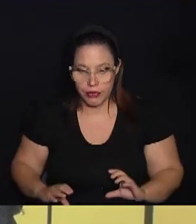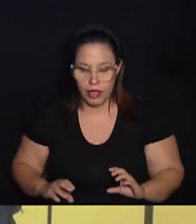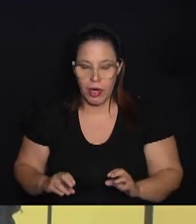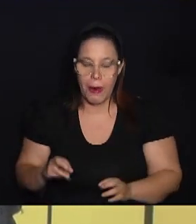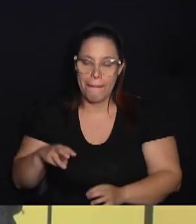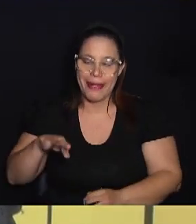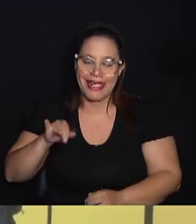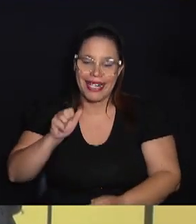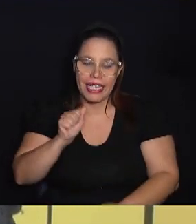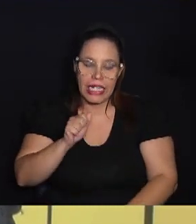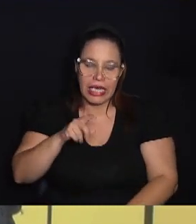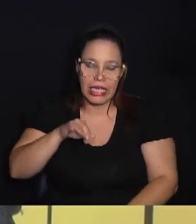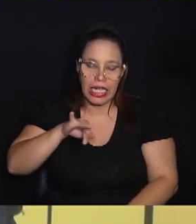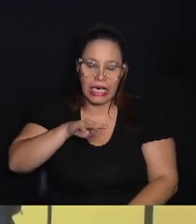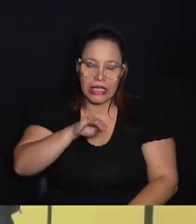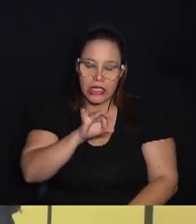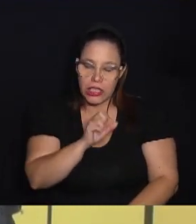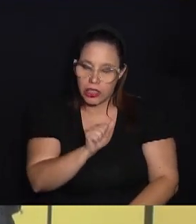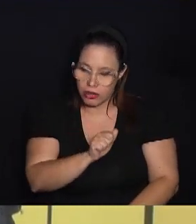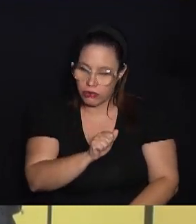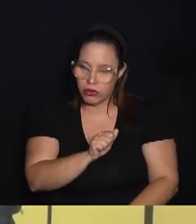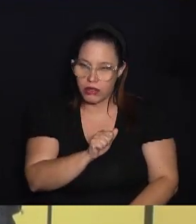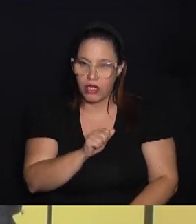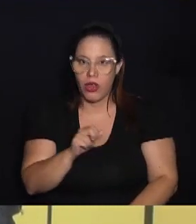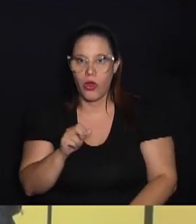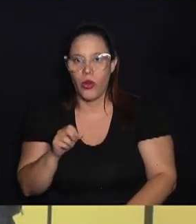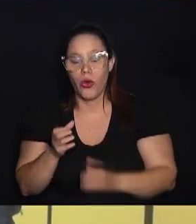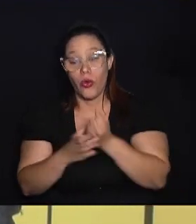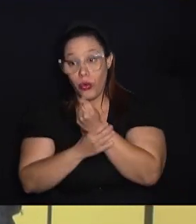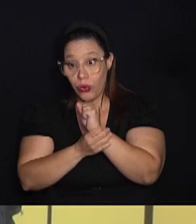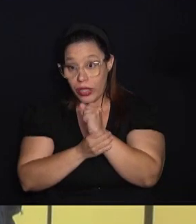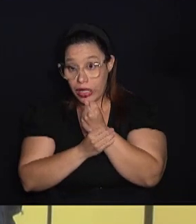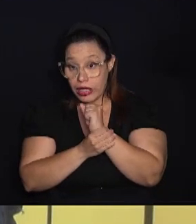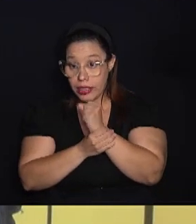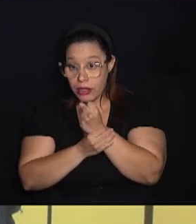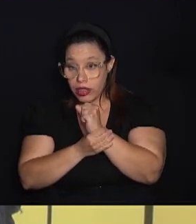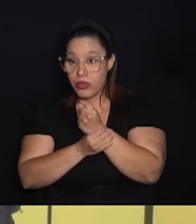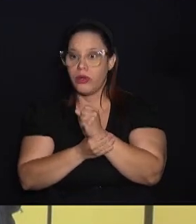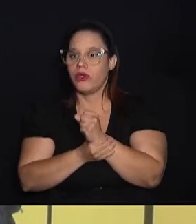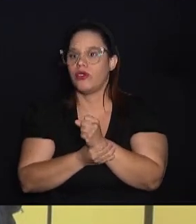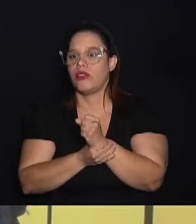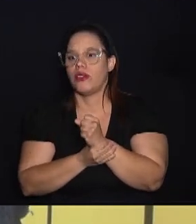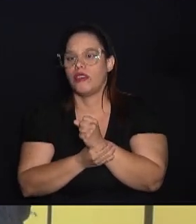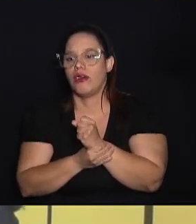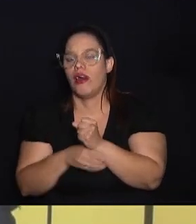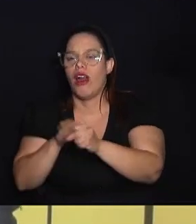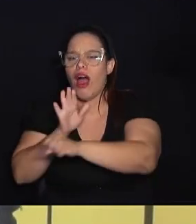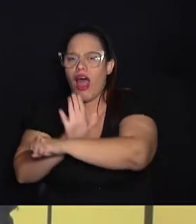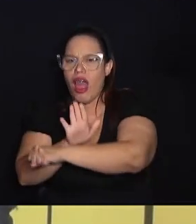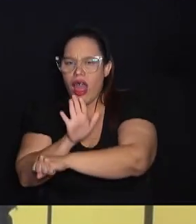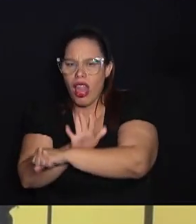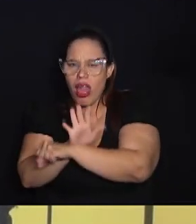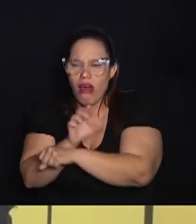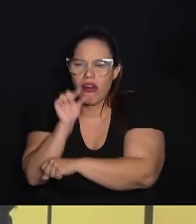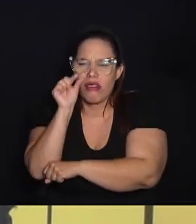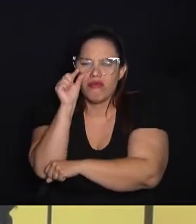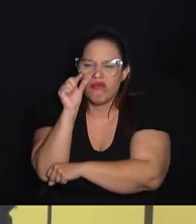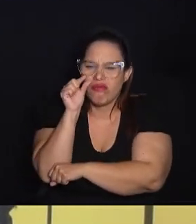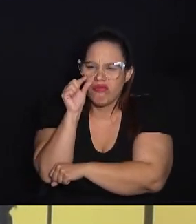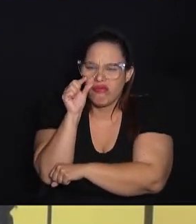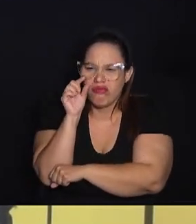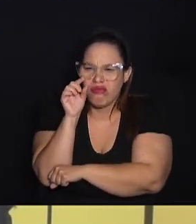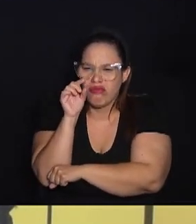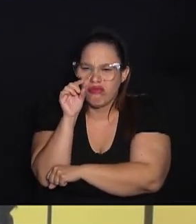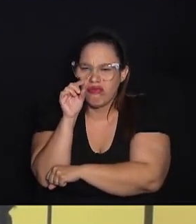integrativa de eh fisioterapia né como a gente consegue ajudar através de medidas simples